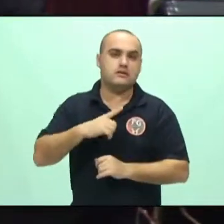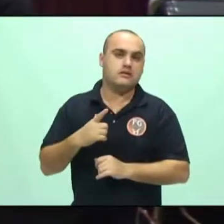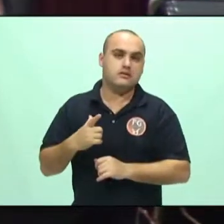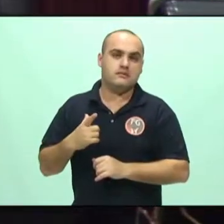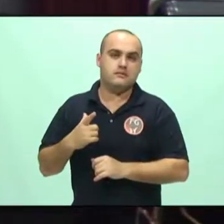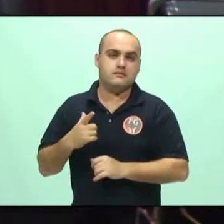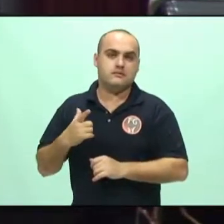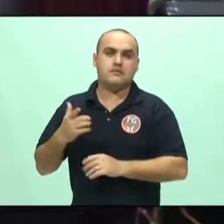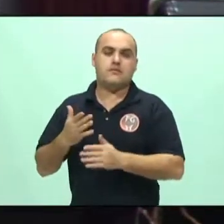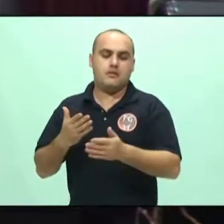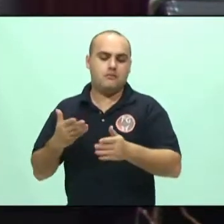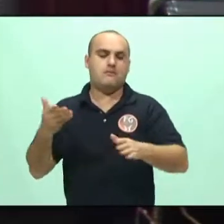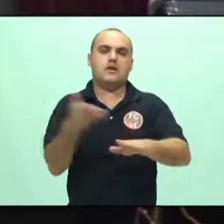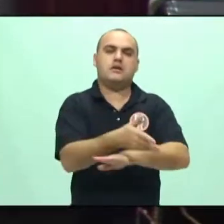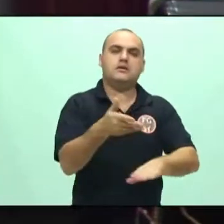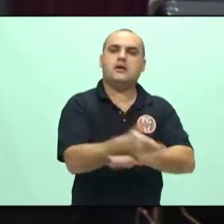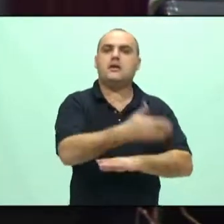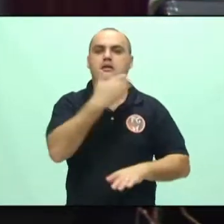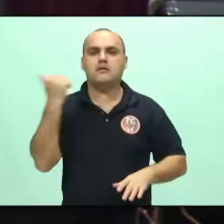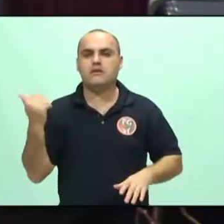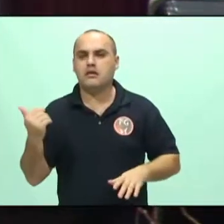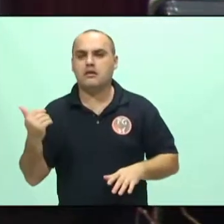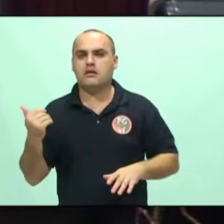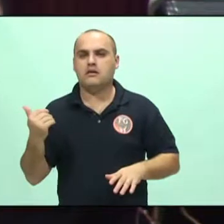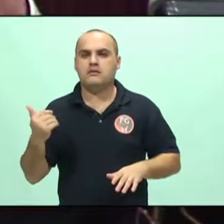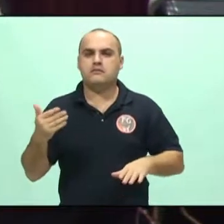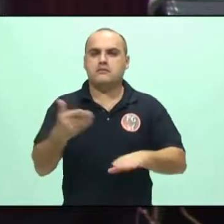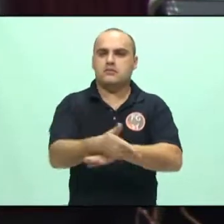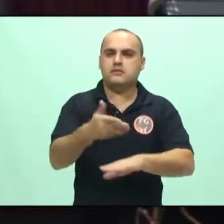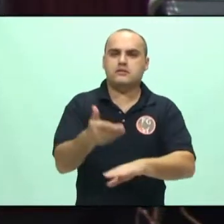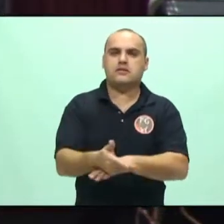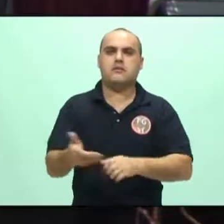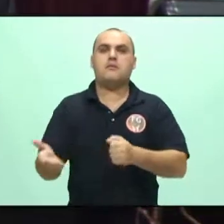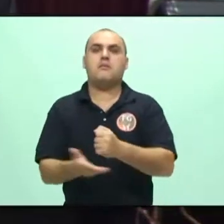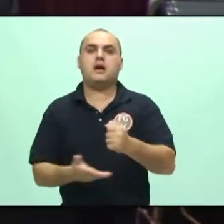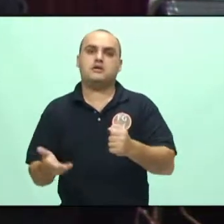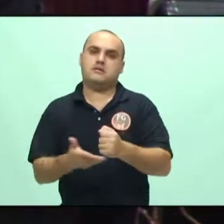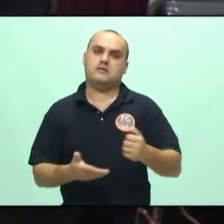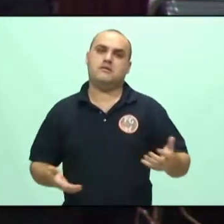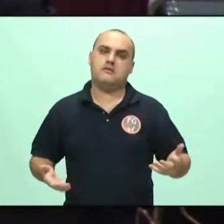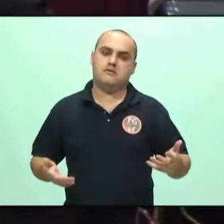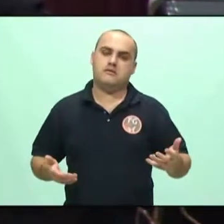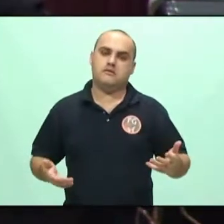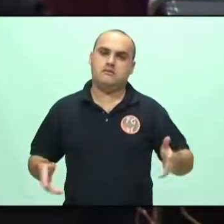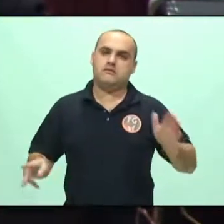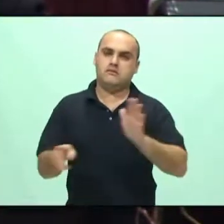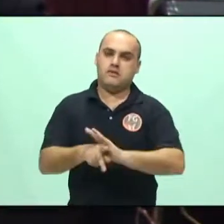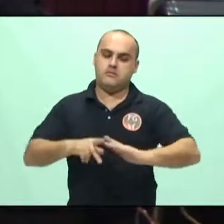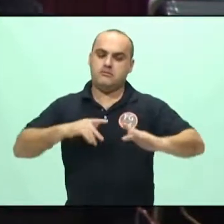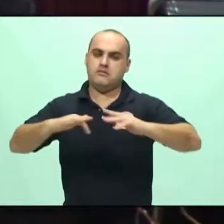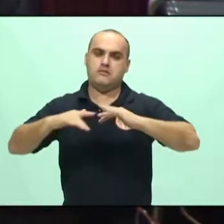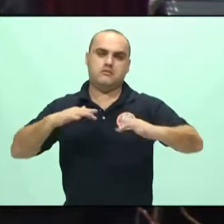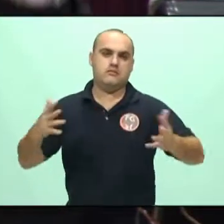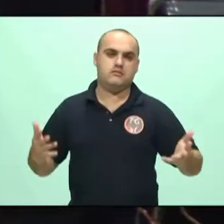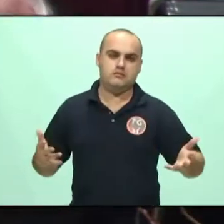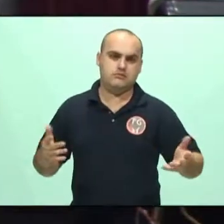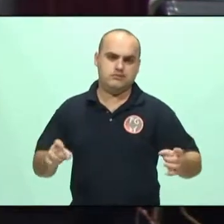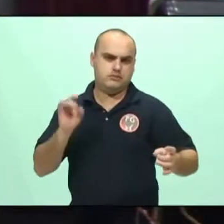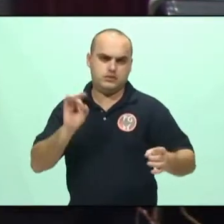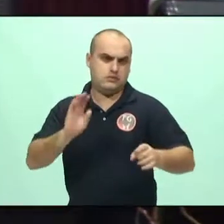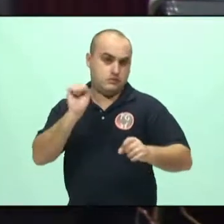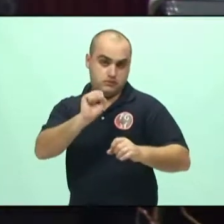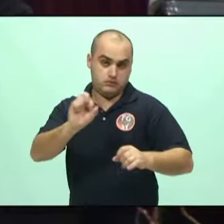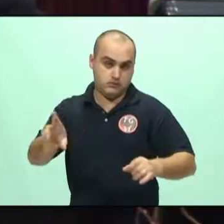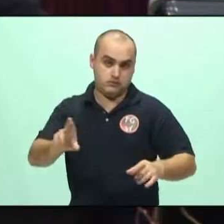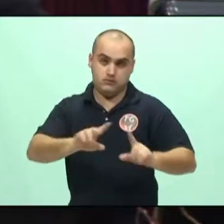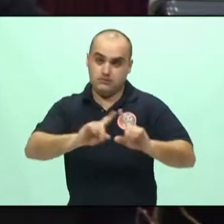um acesso melhorado um acesso que é básico para a mobilidade não só da do Santa